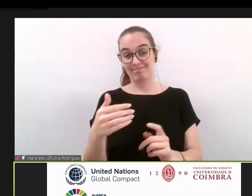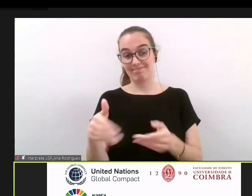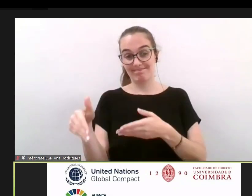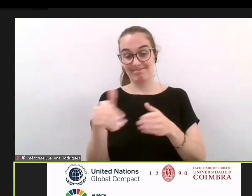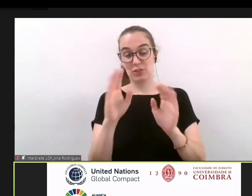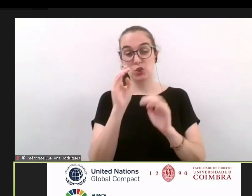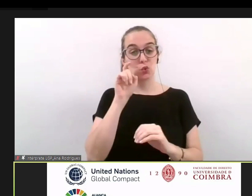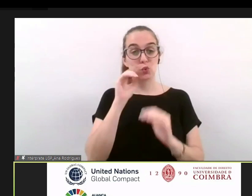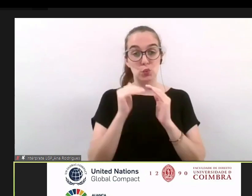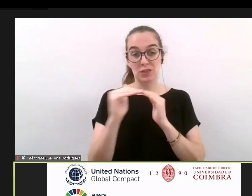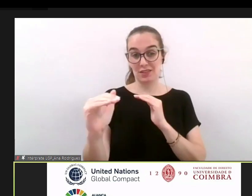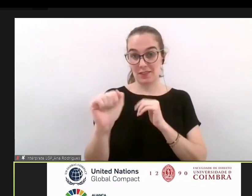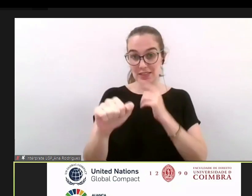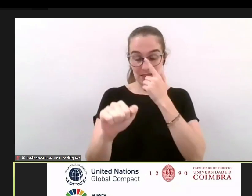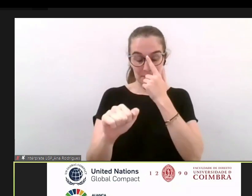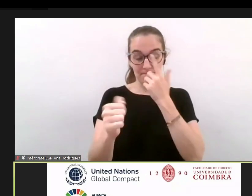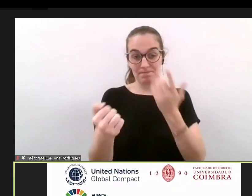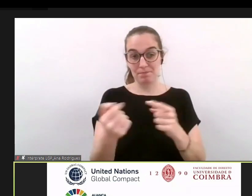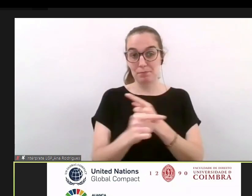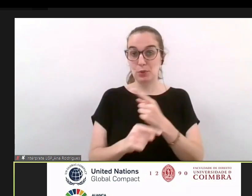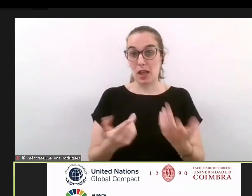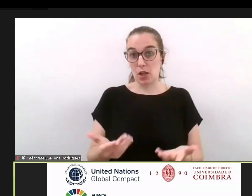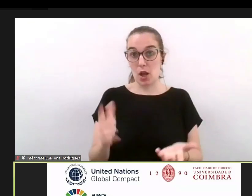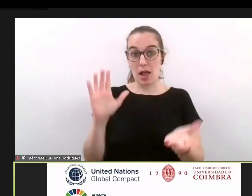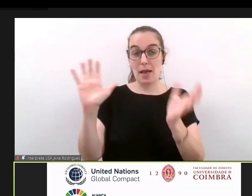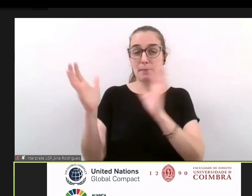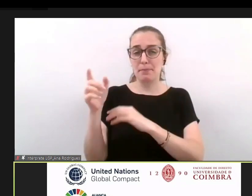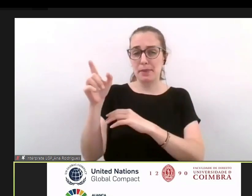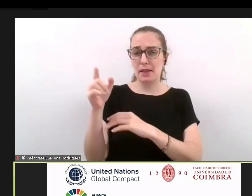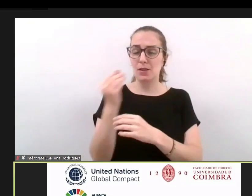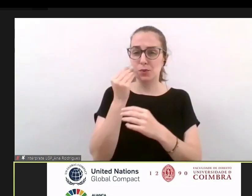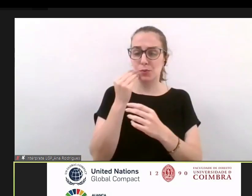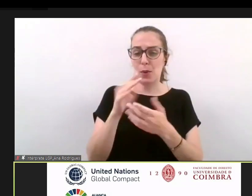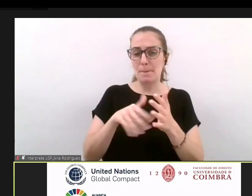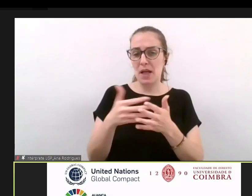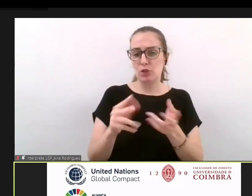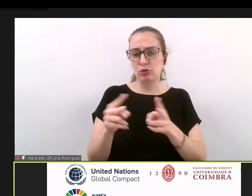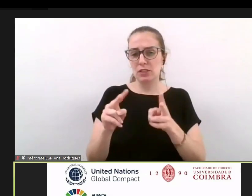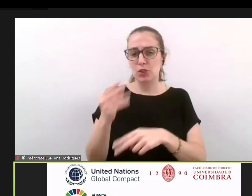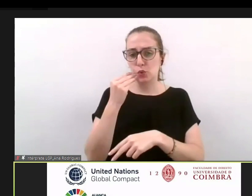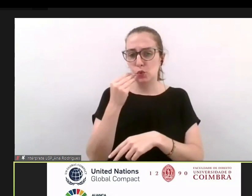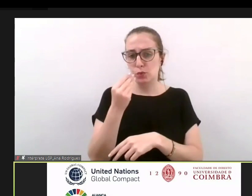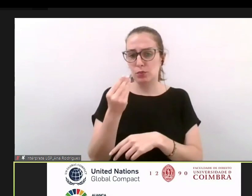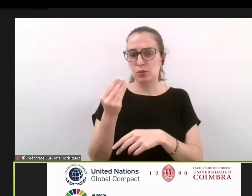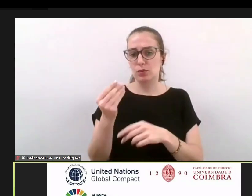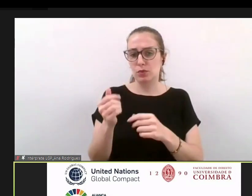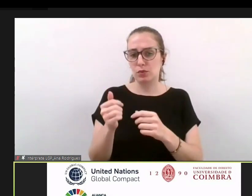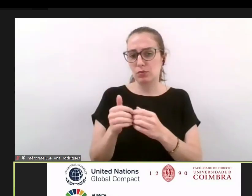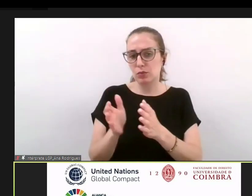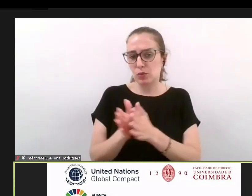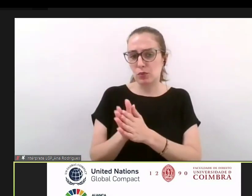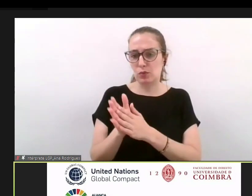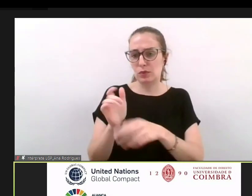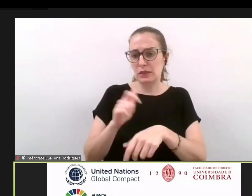nas políticas públicas, nós estamos já em matéria ambiental, os planos estratégicos estão já em 2050, não estão em 2030.